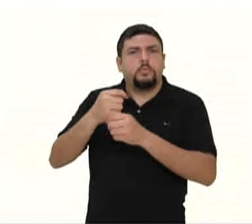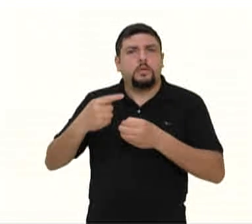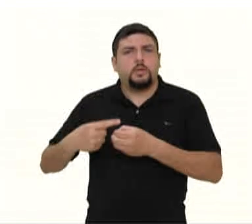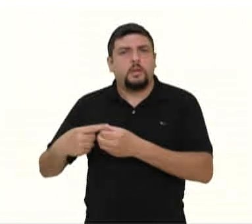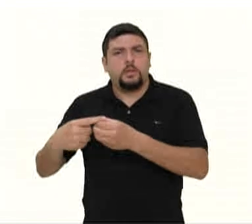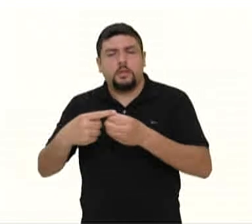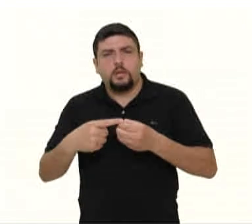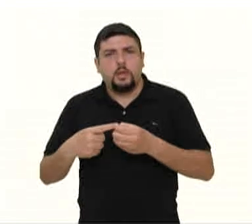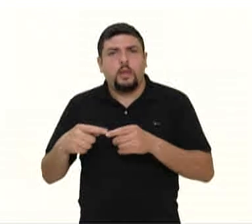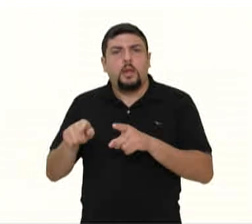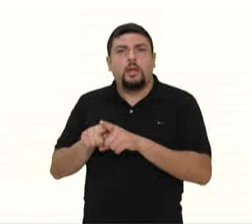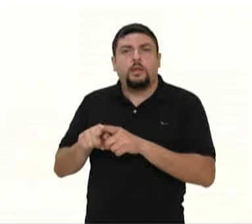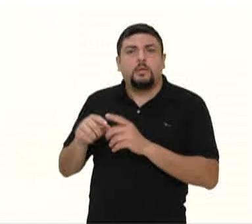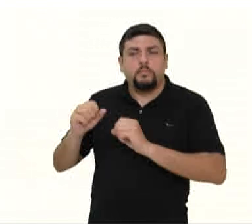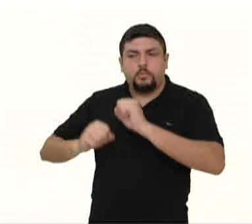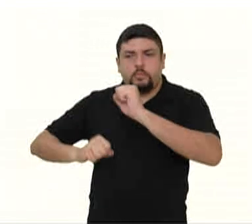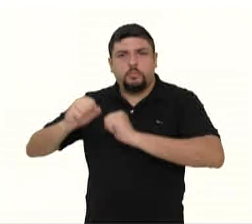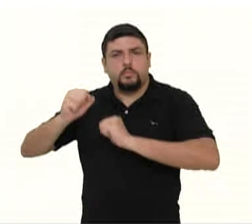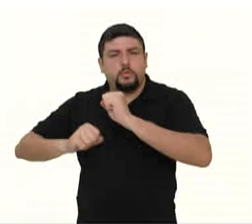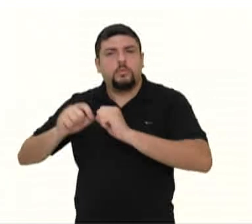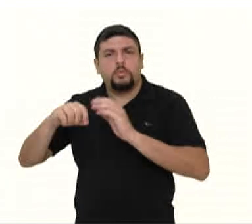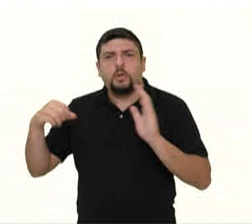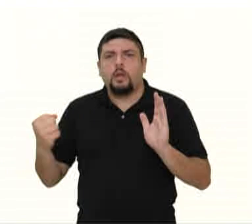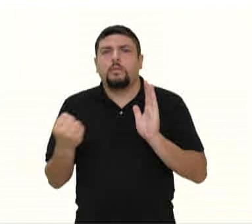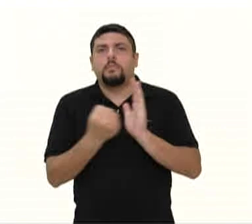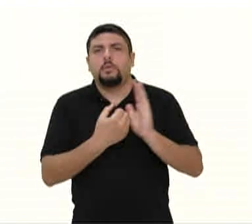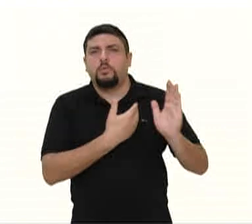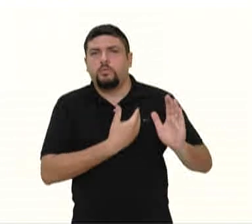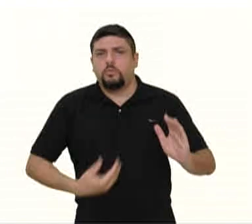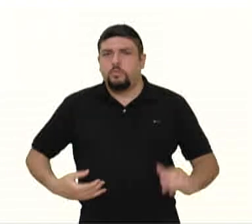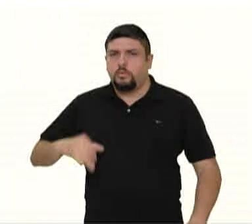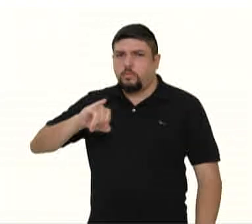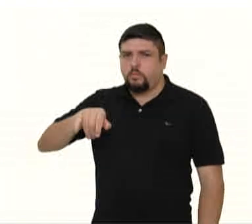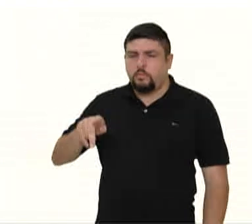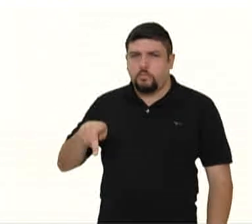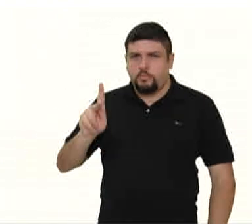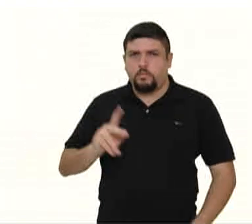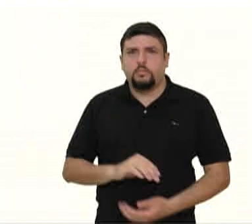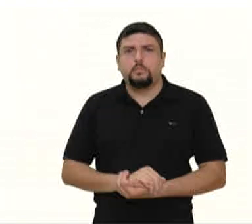que marcaram o governo Juscelino Kubitschek. Atenção aqui, ó,